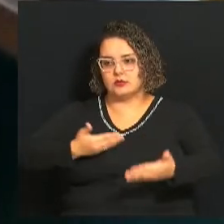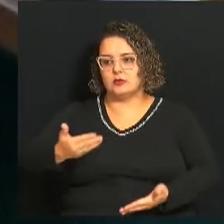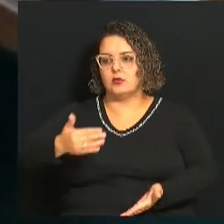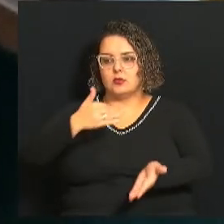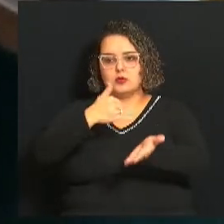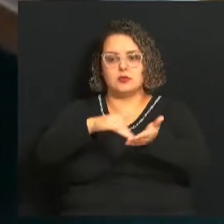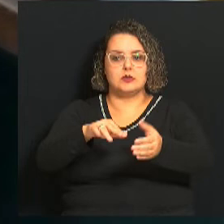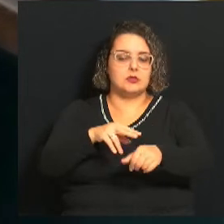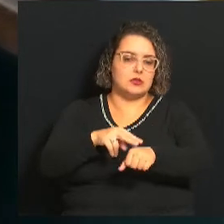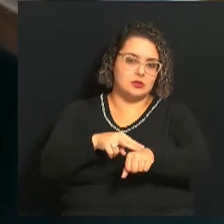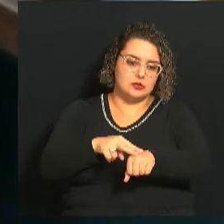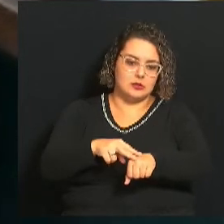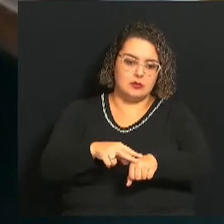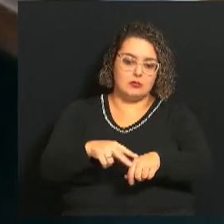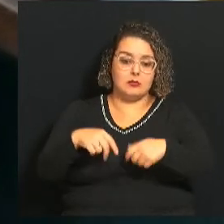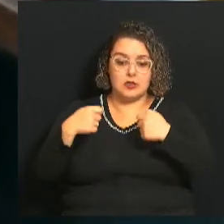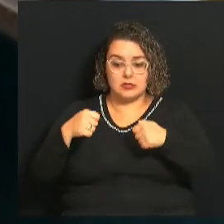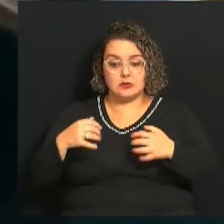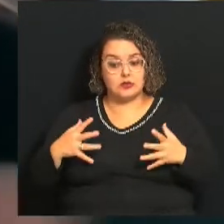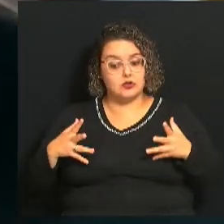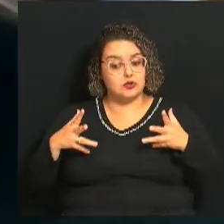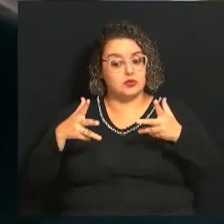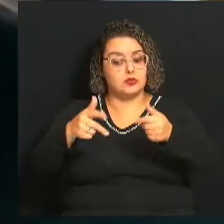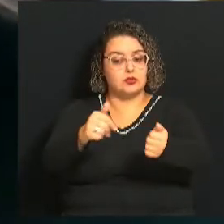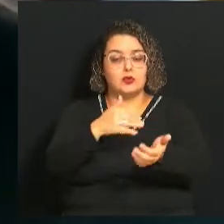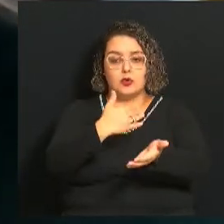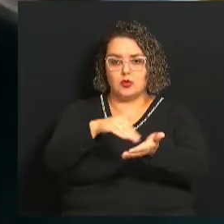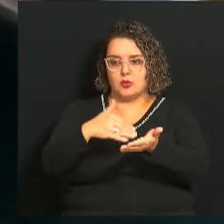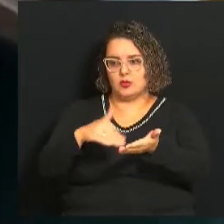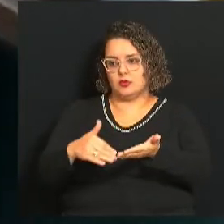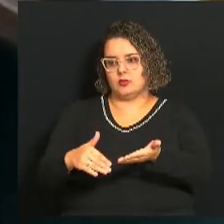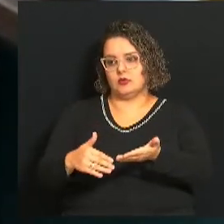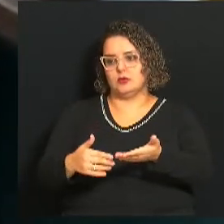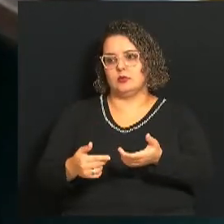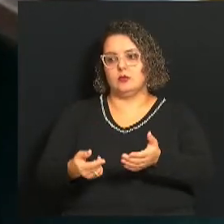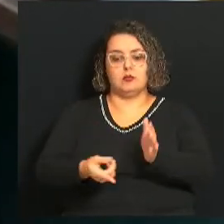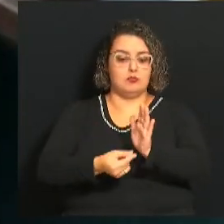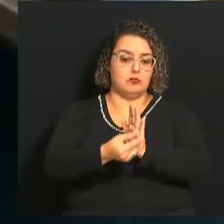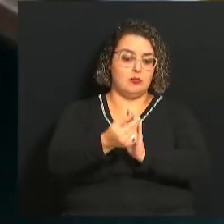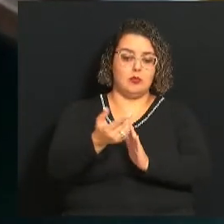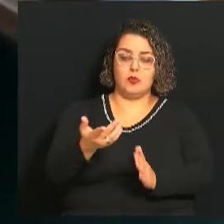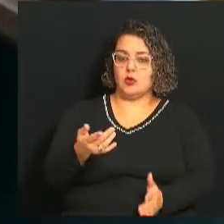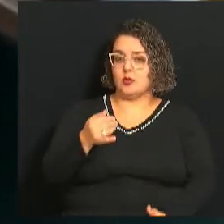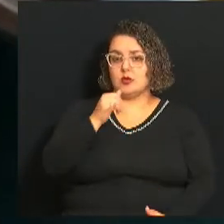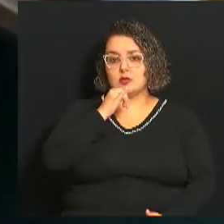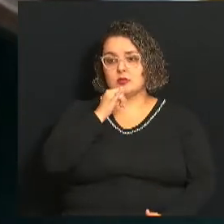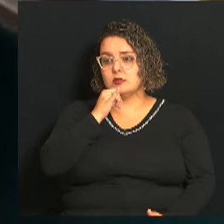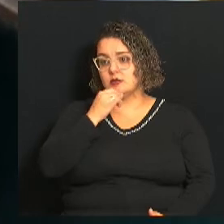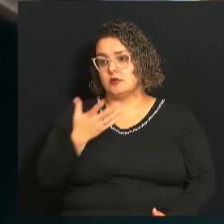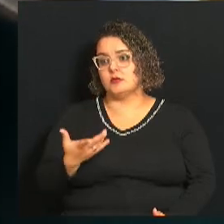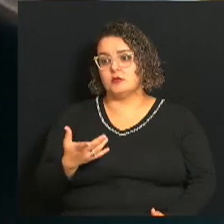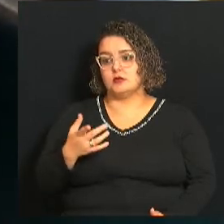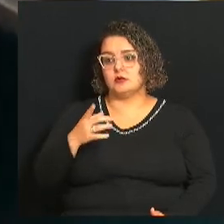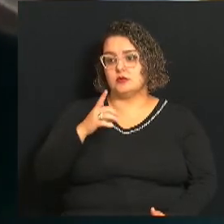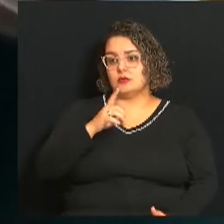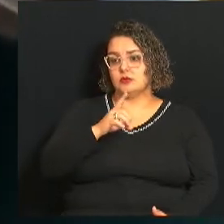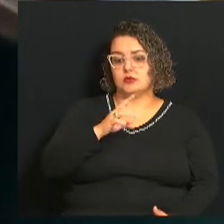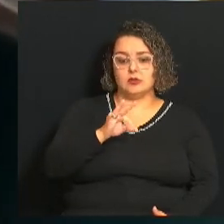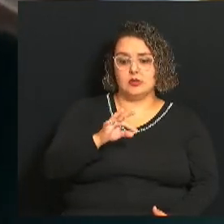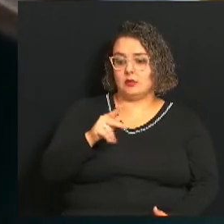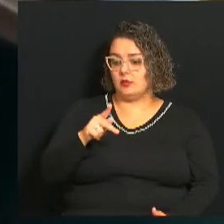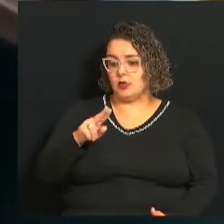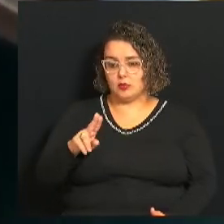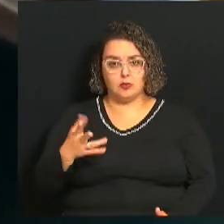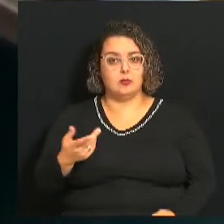Verde. É um assunto que a Secretaria de Finanças, quando vai tratar de IPTU, ela tem que